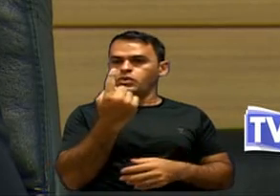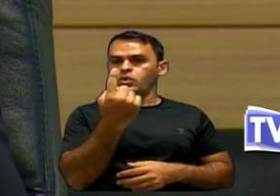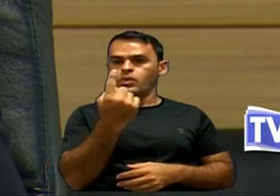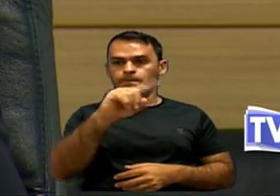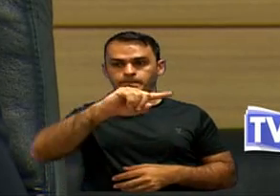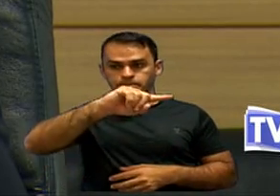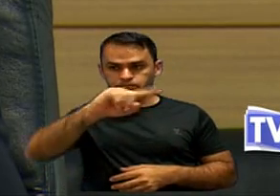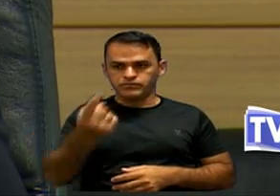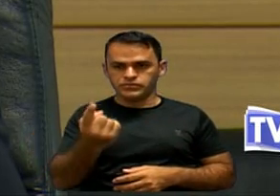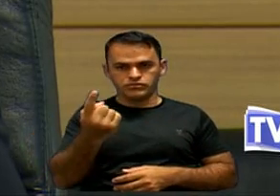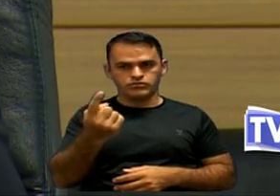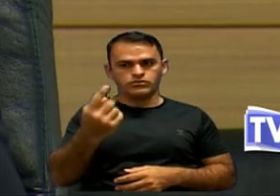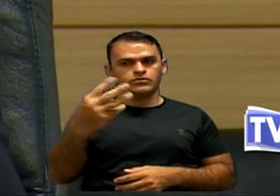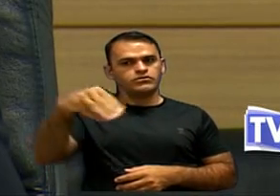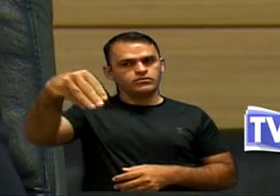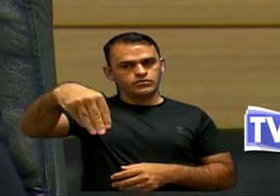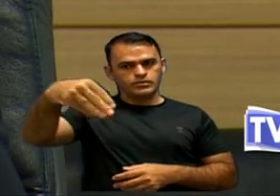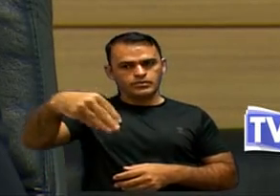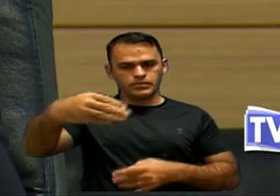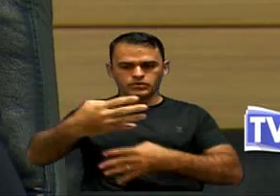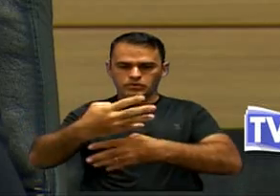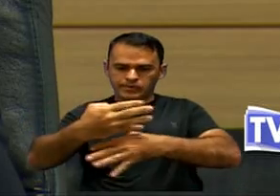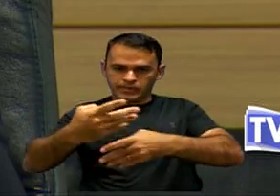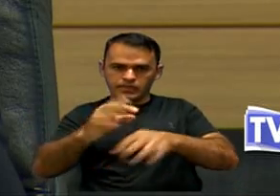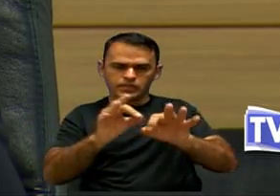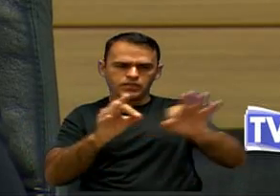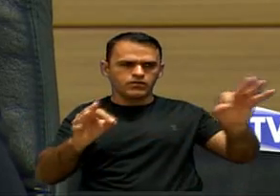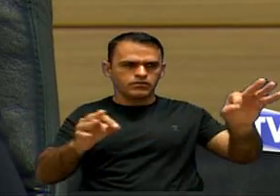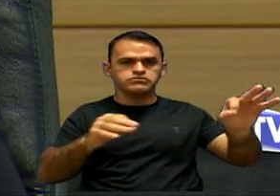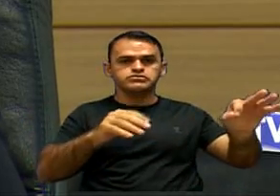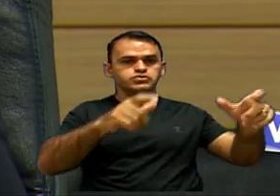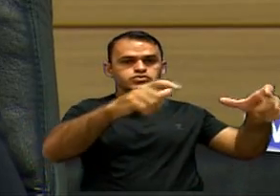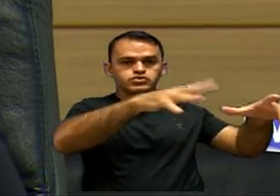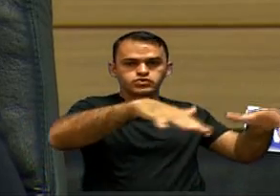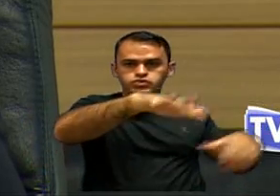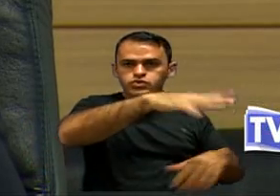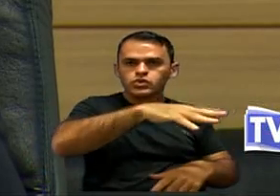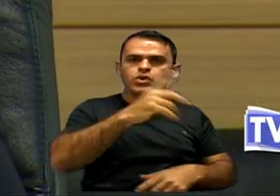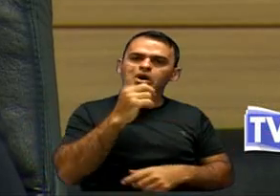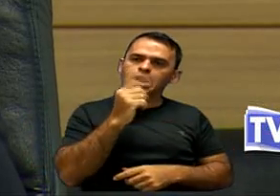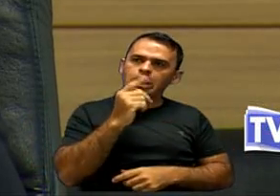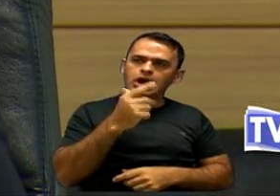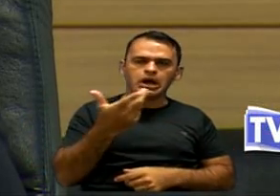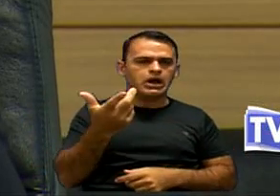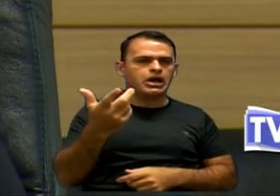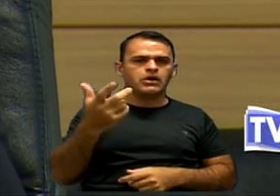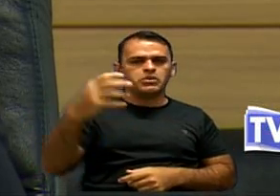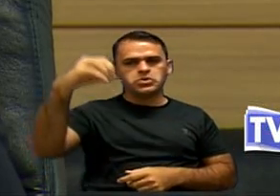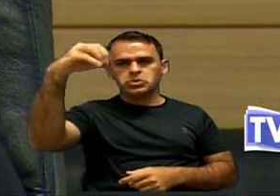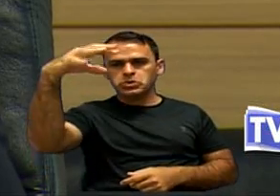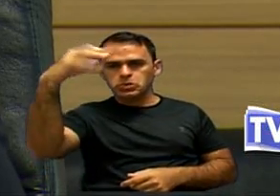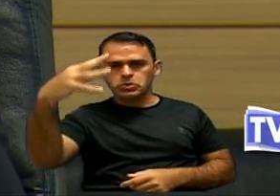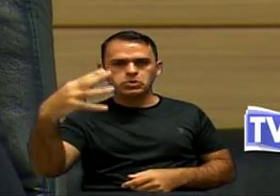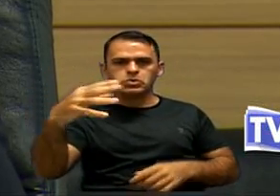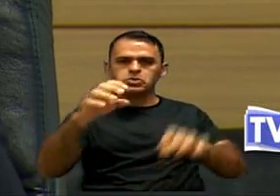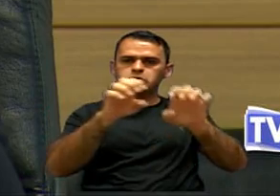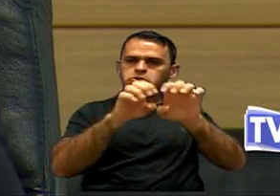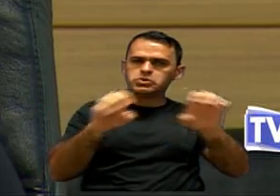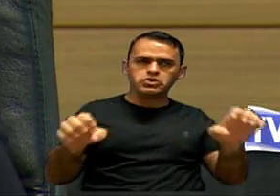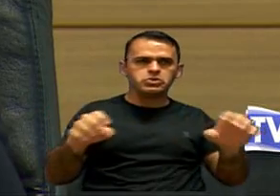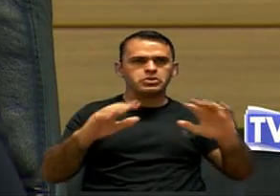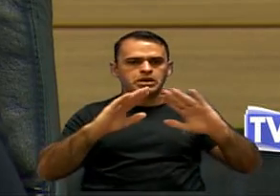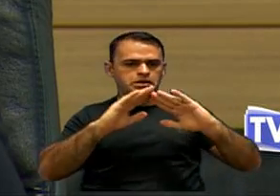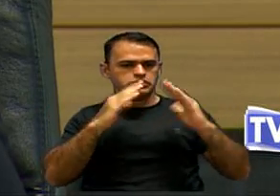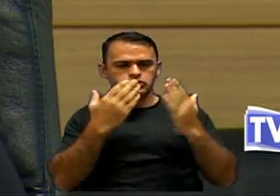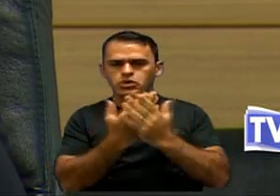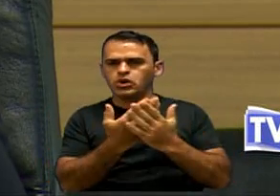1.000 metros de equipamentos públicos. Tem que ter luz, tem que ter água, tem que ter esgoto, tem que ter área institucional para fazer escola, posto de